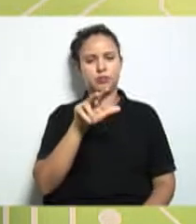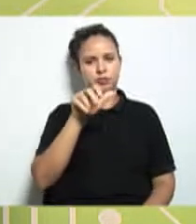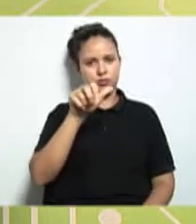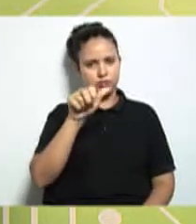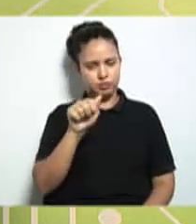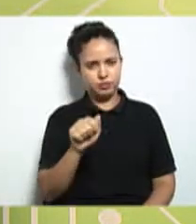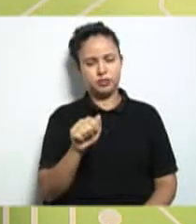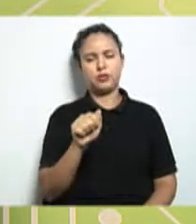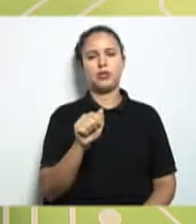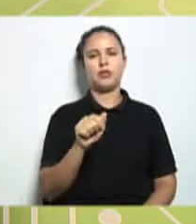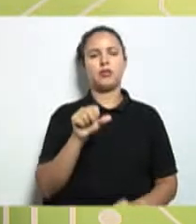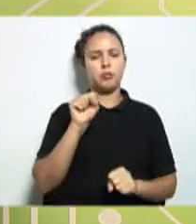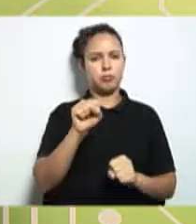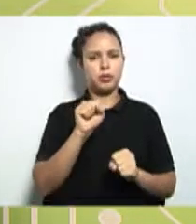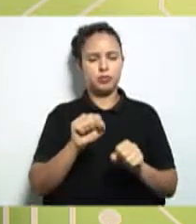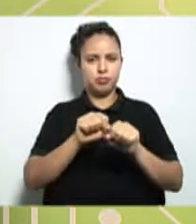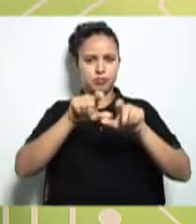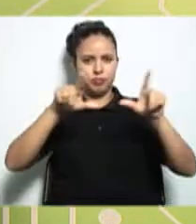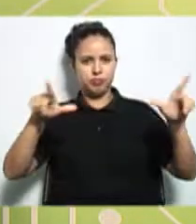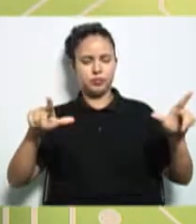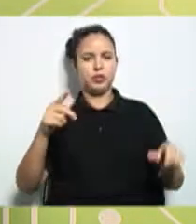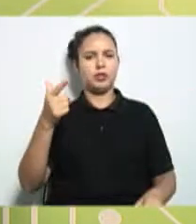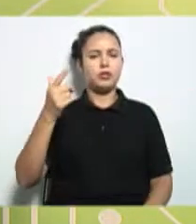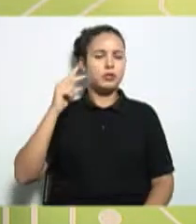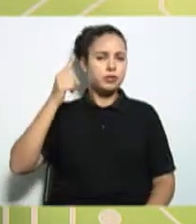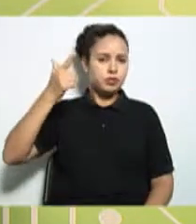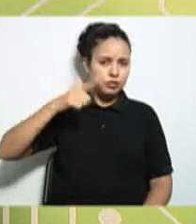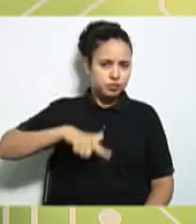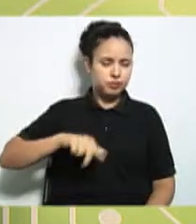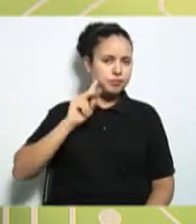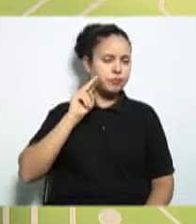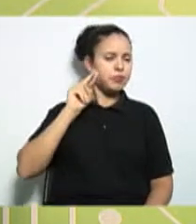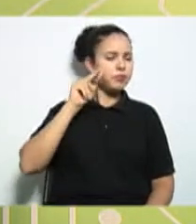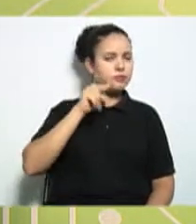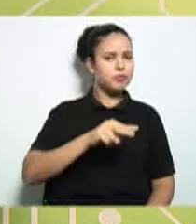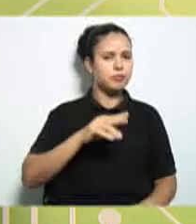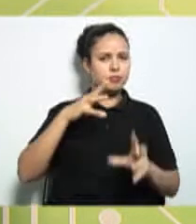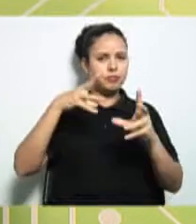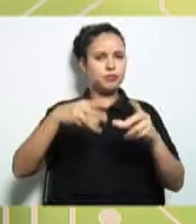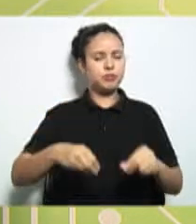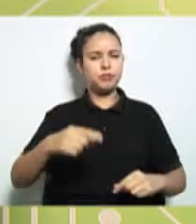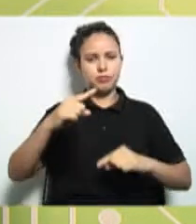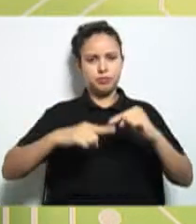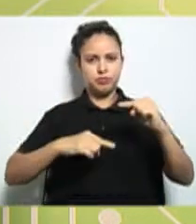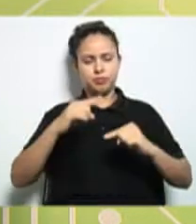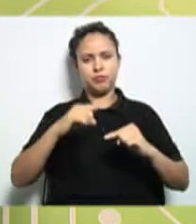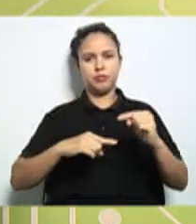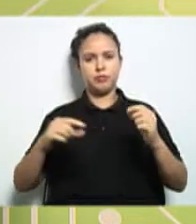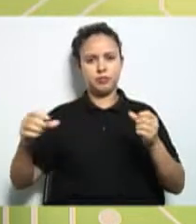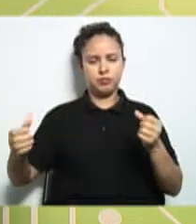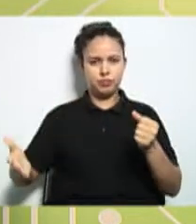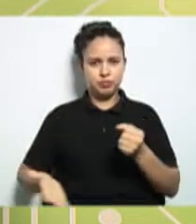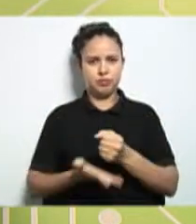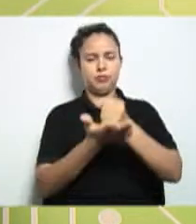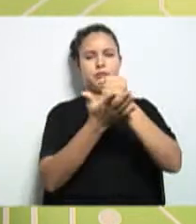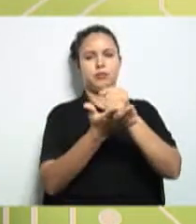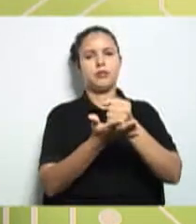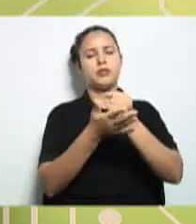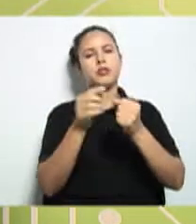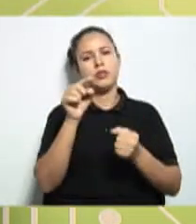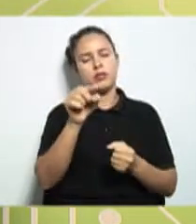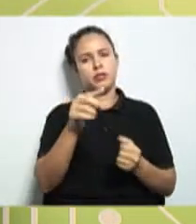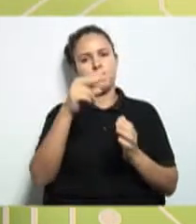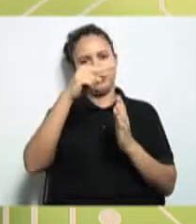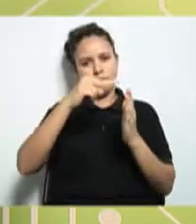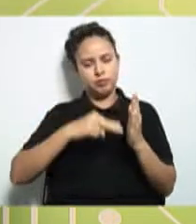da disciplina, onde vocês poderão rever todos esses materiais, para que vai servir de apoio, vai ser leitura